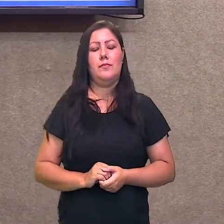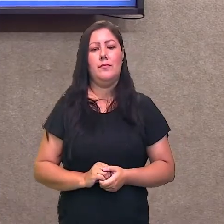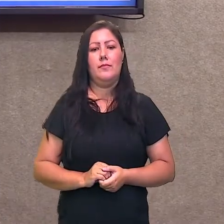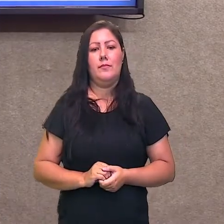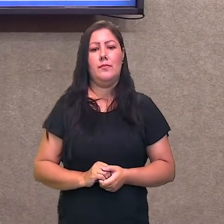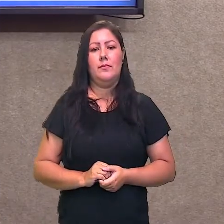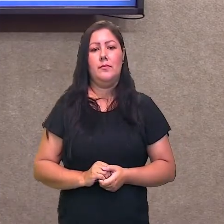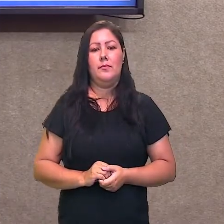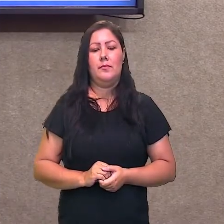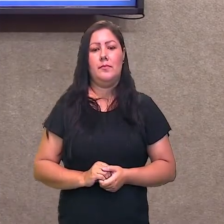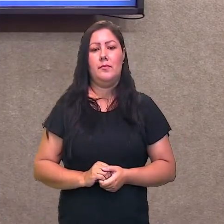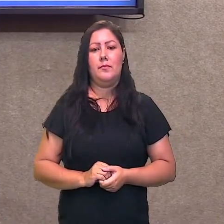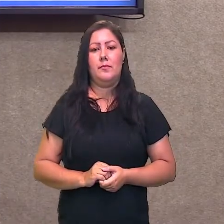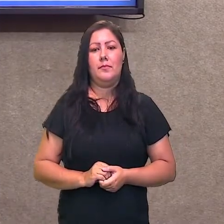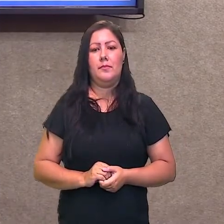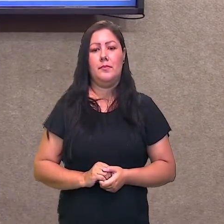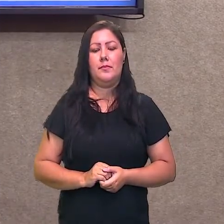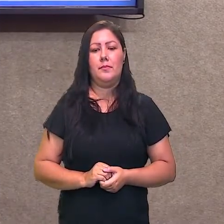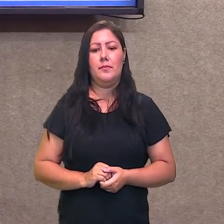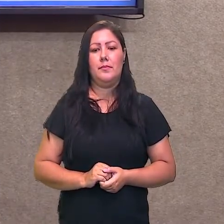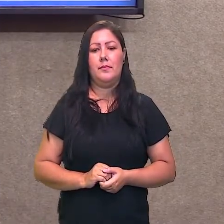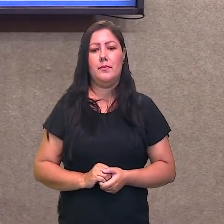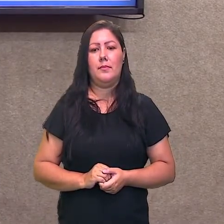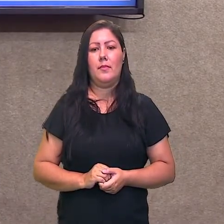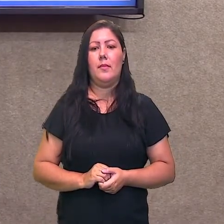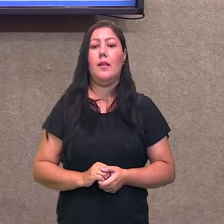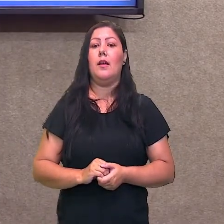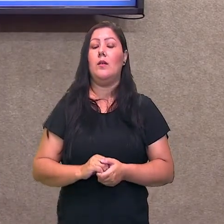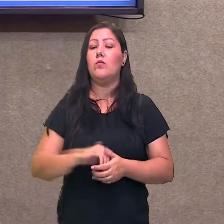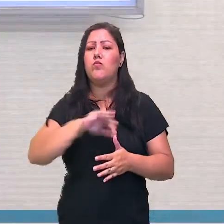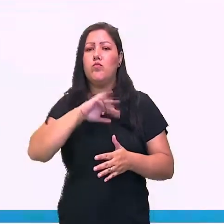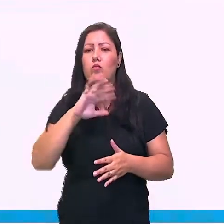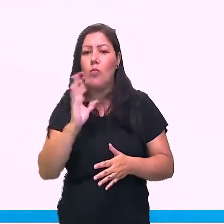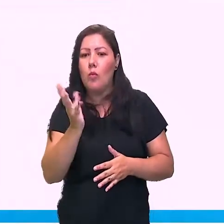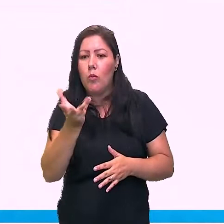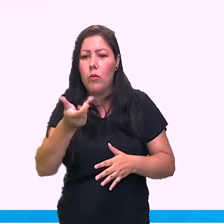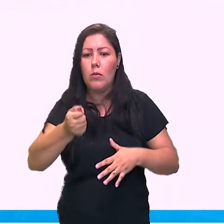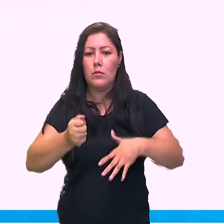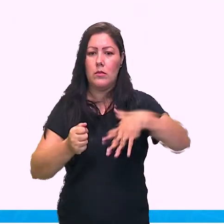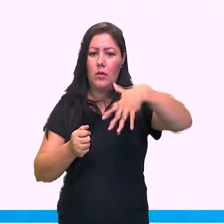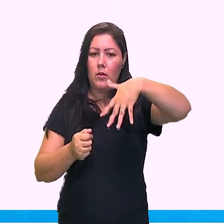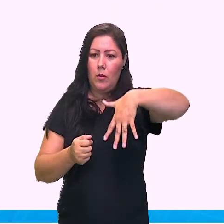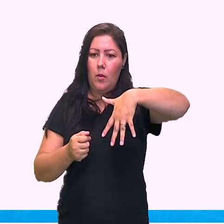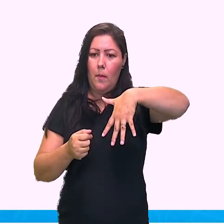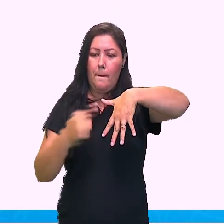nesse caso, todo o território do Brasil, olha aqui, ó.